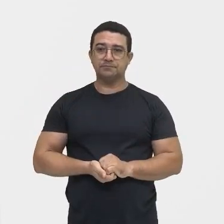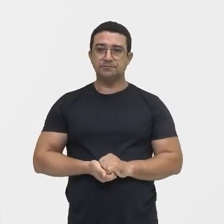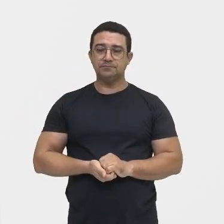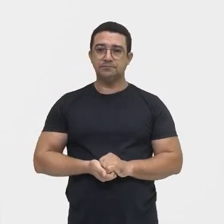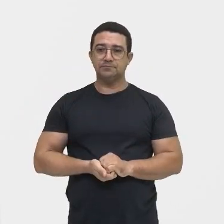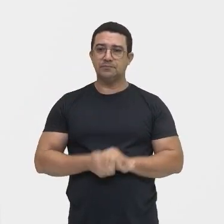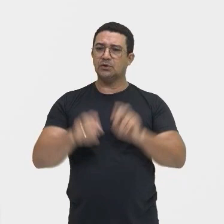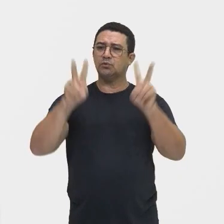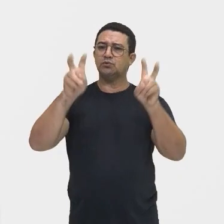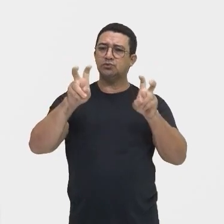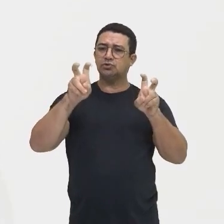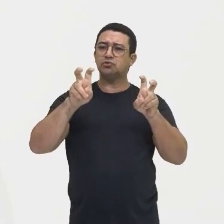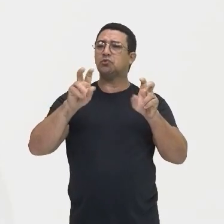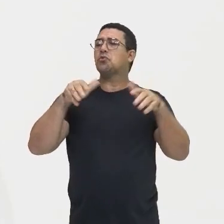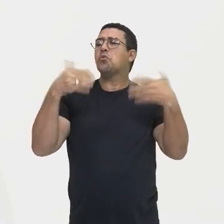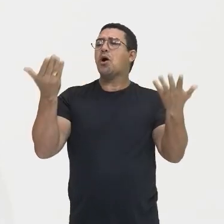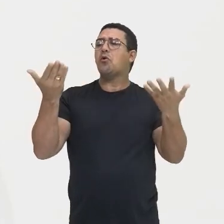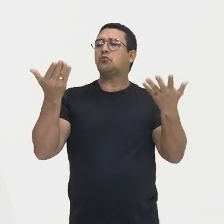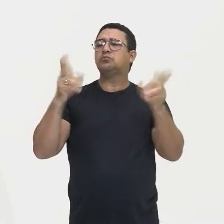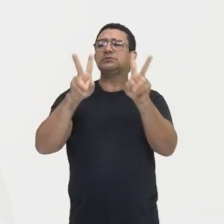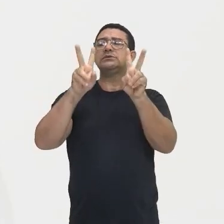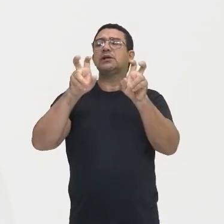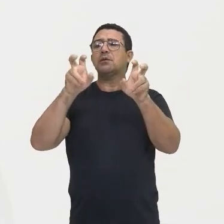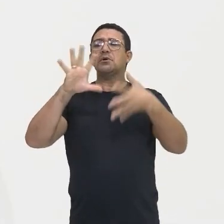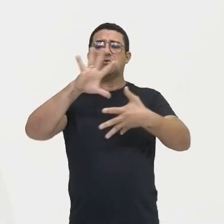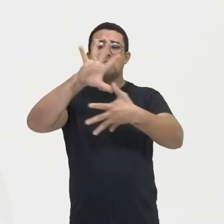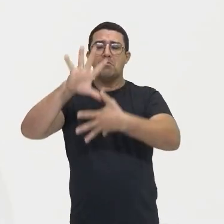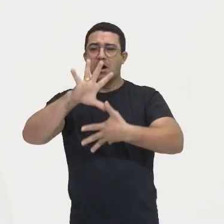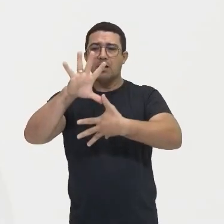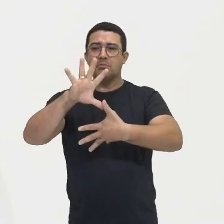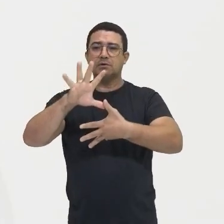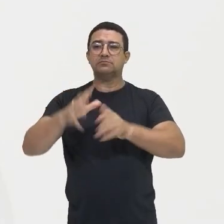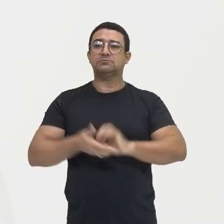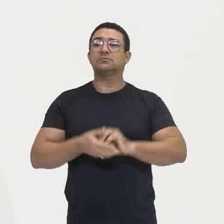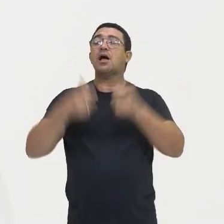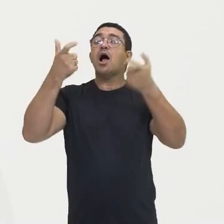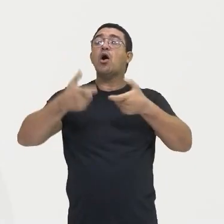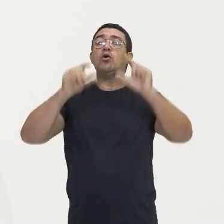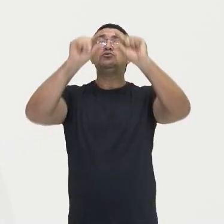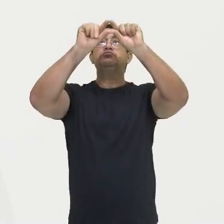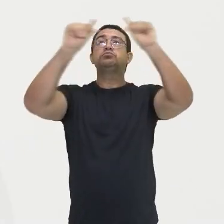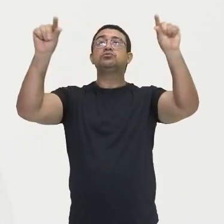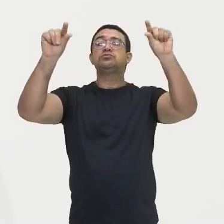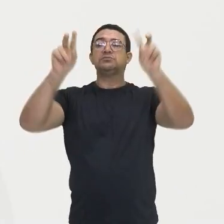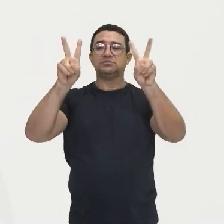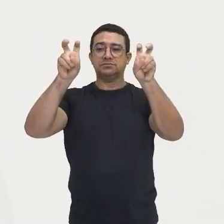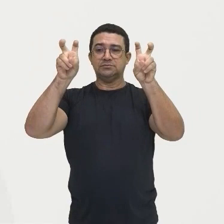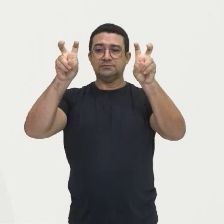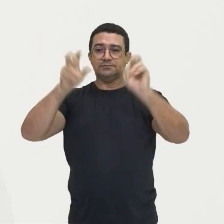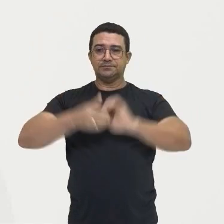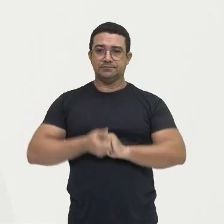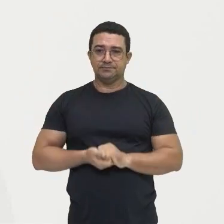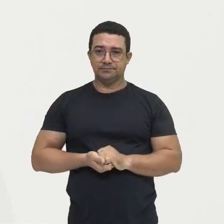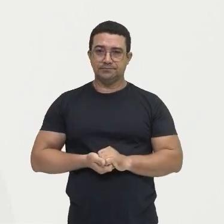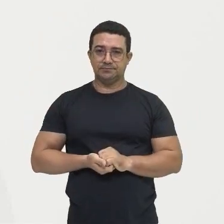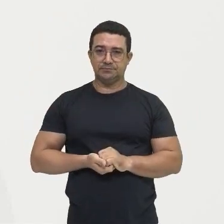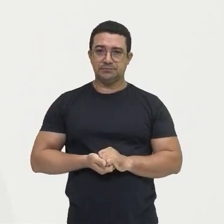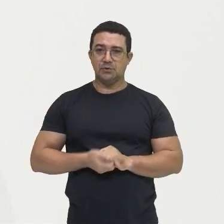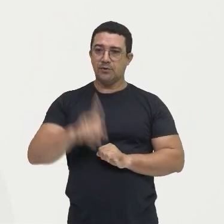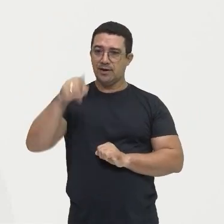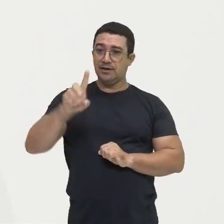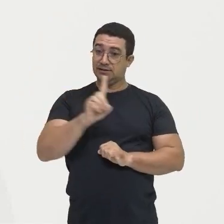indicar qual é o tema do meu mapa. Onde ele fica localizado, professor? Normalmente ele fica localizado no canto